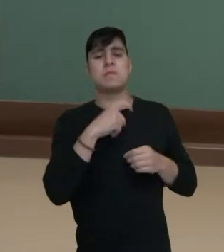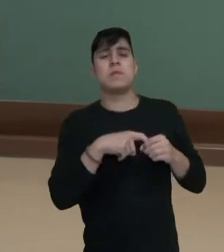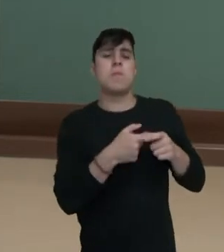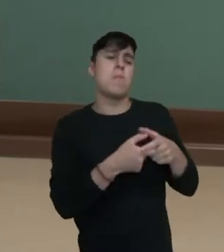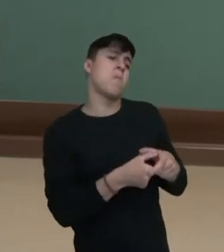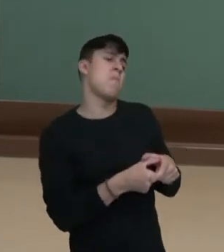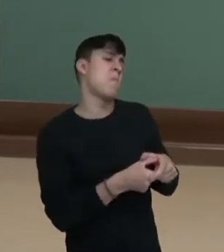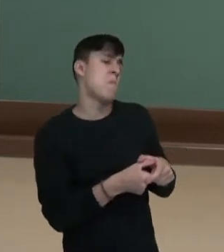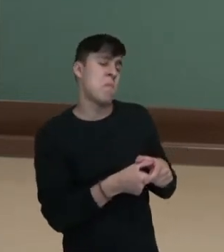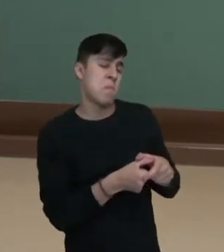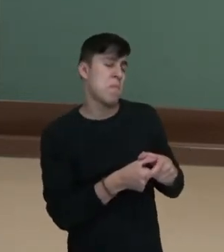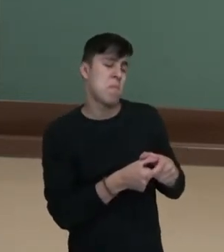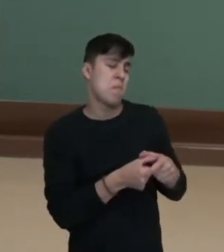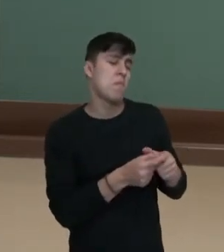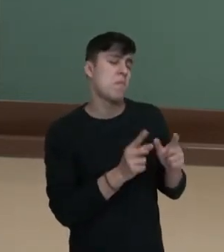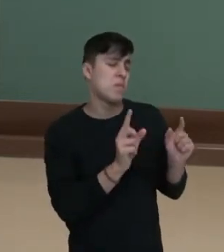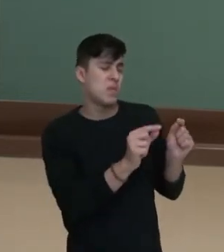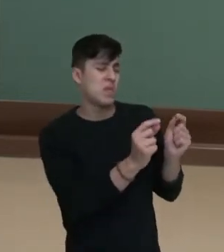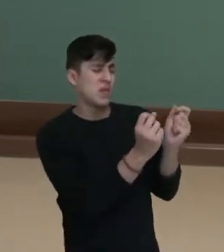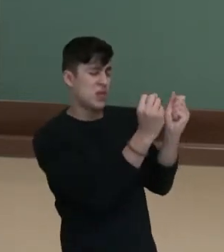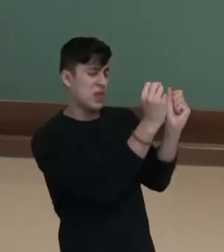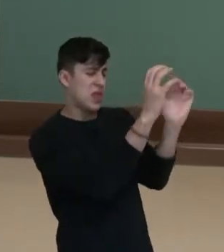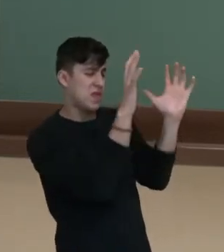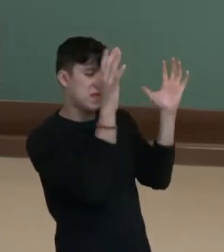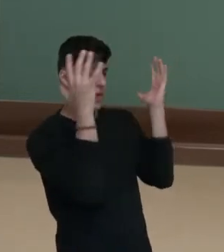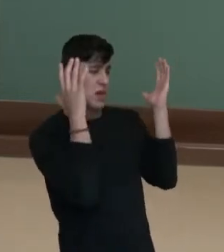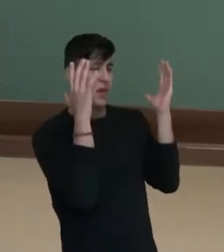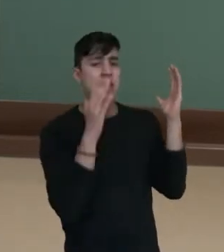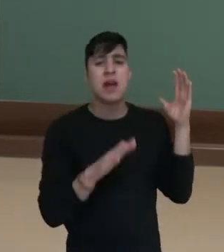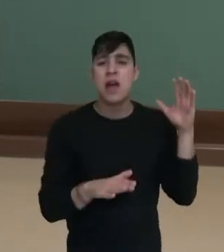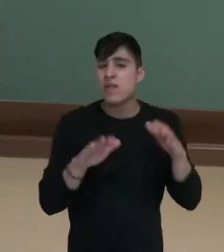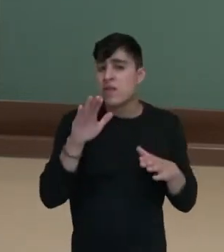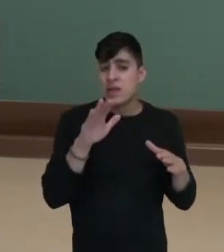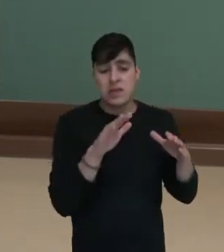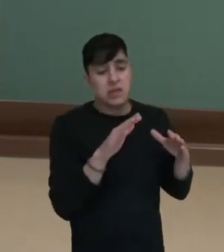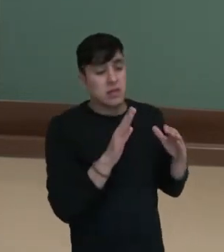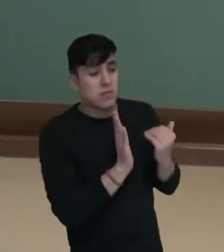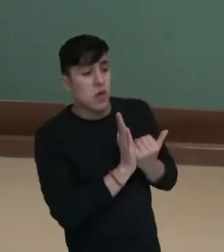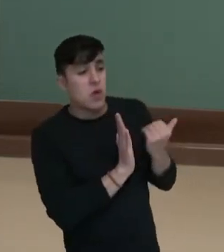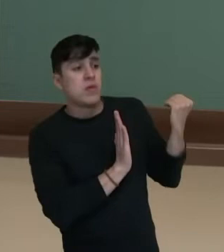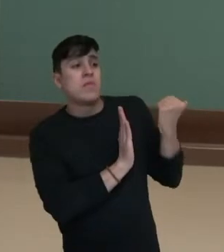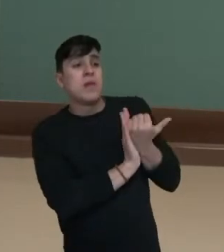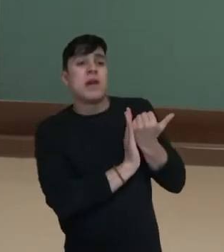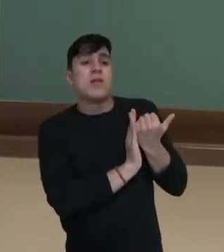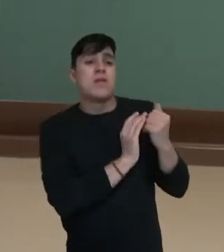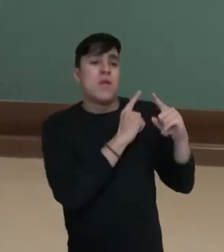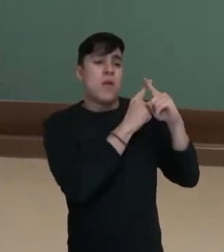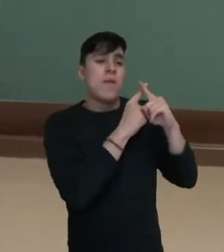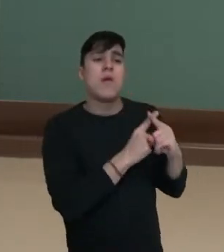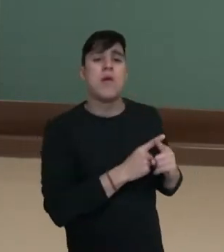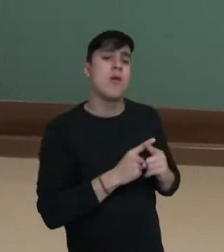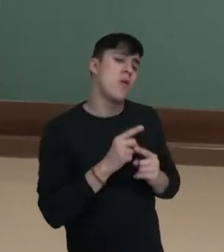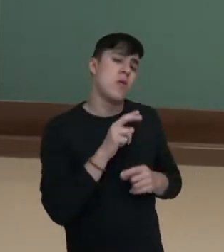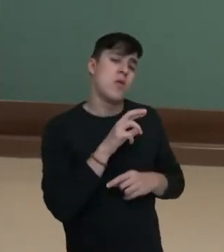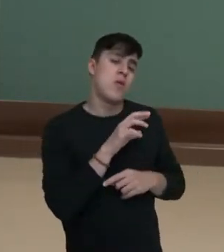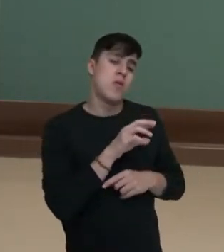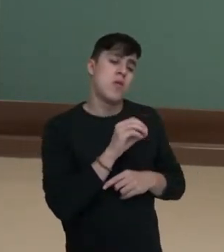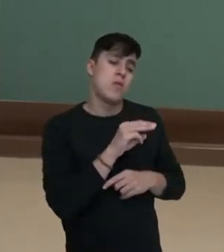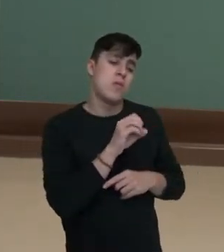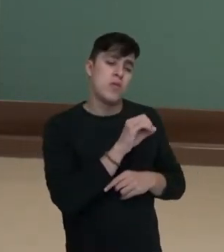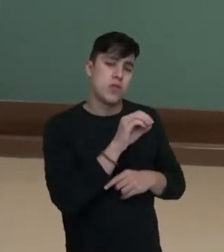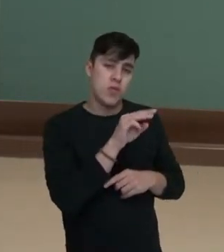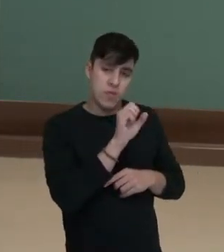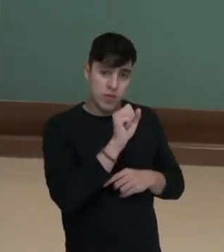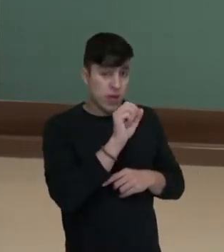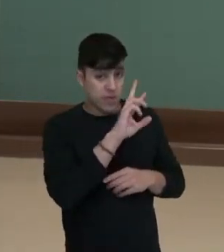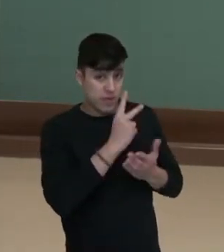depois na natureza, eles conseguem ter números a mais de cromossomos, né? E isso faz com que a célula fique maior.